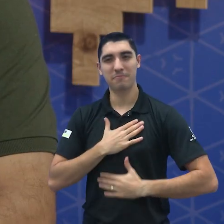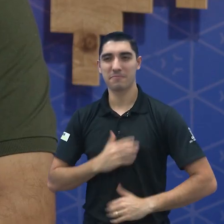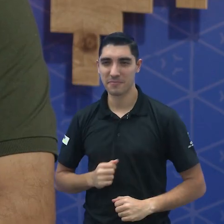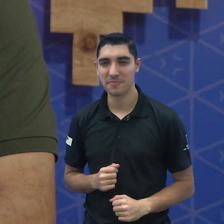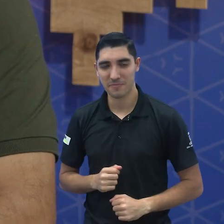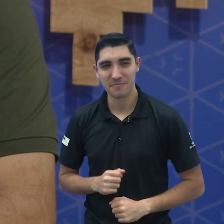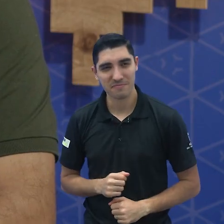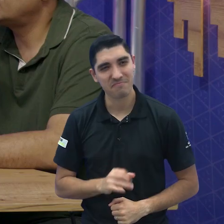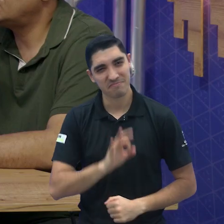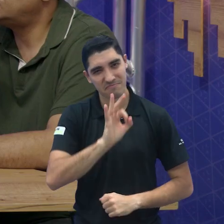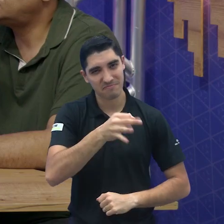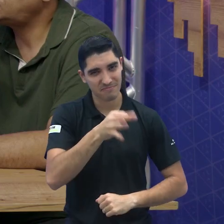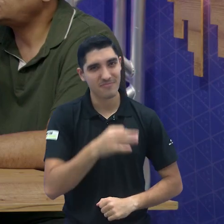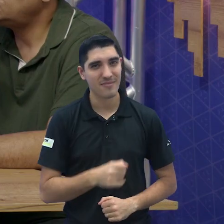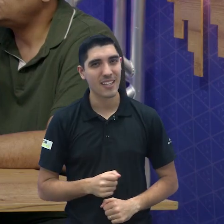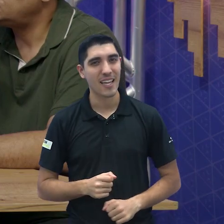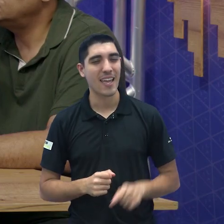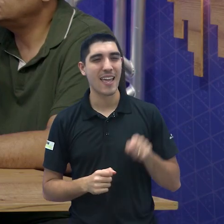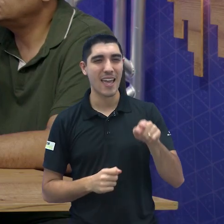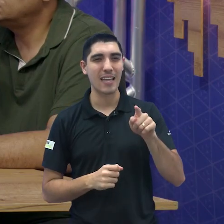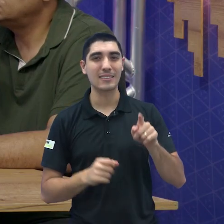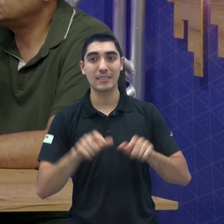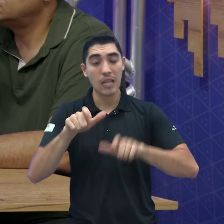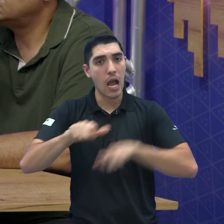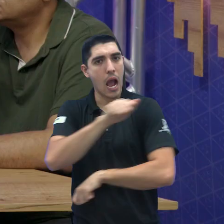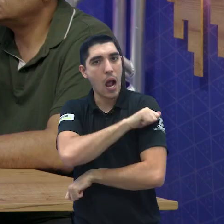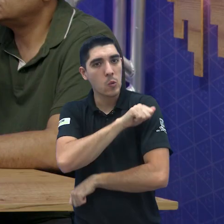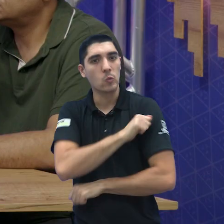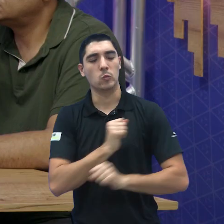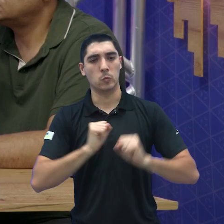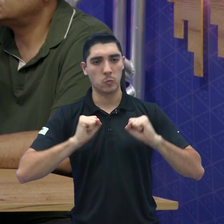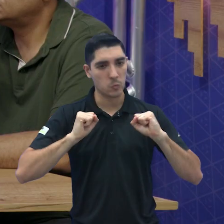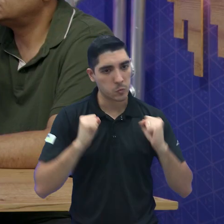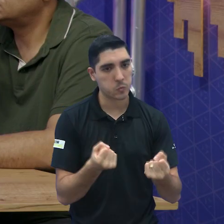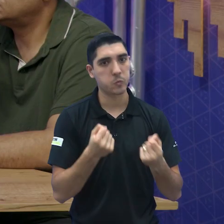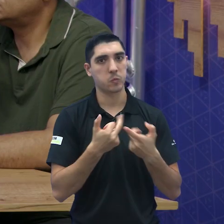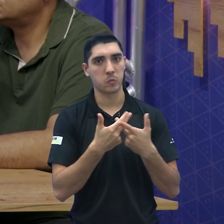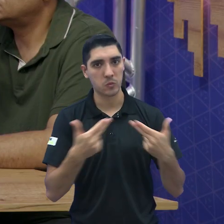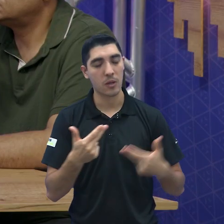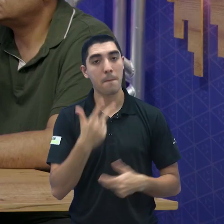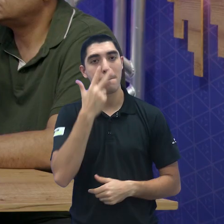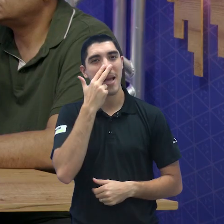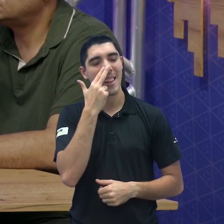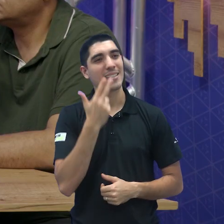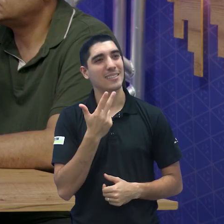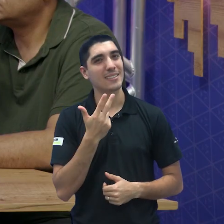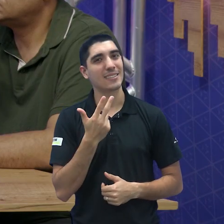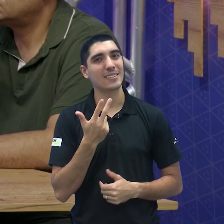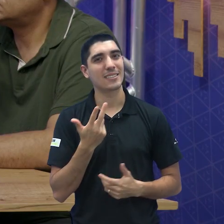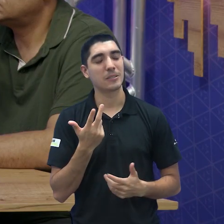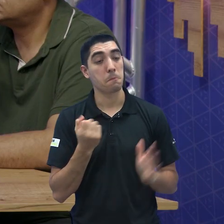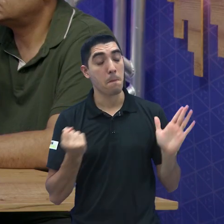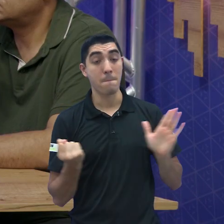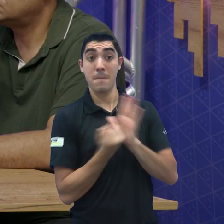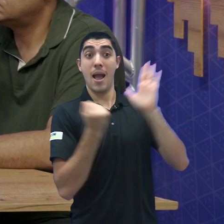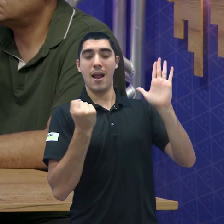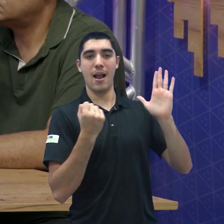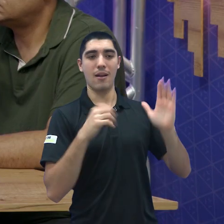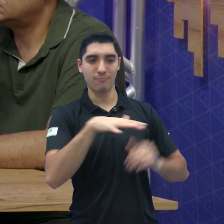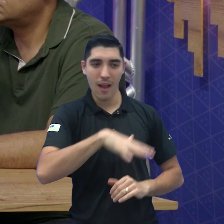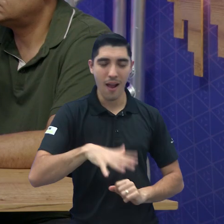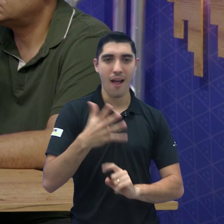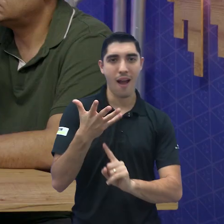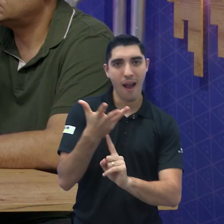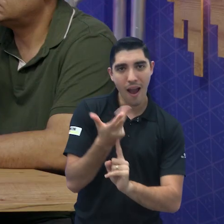história. Certo, Flávio. Acho que essa parte do empenho dos alunos são uma das coisas que mais marca, tipo, essa área das